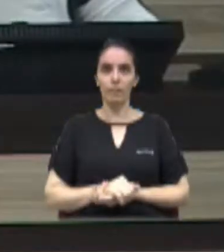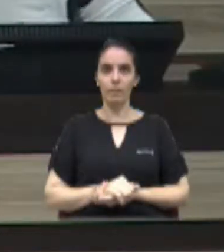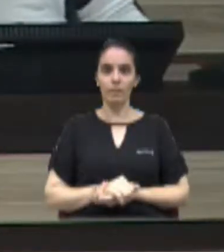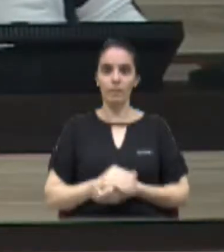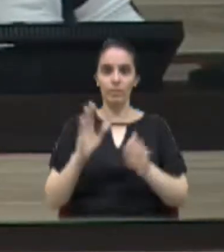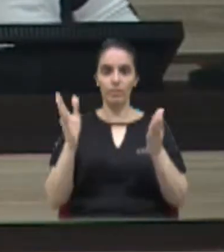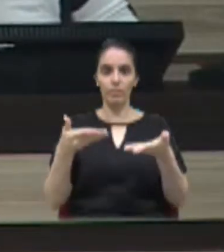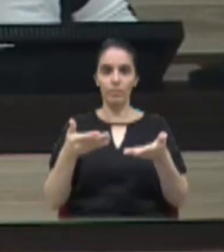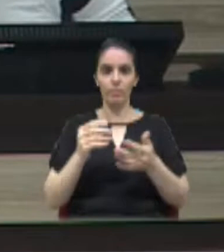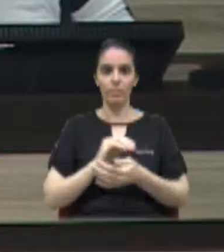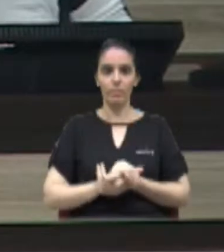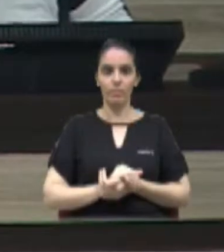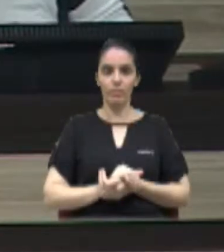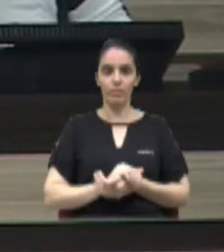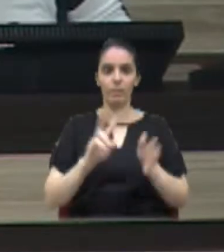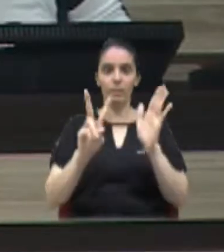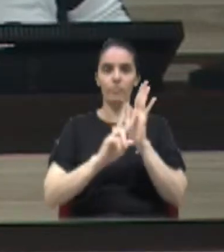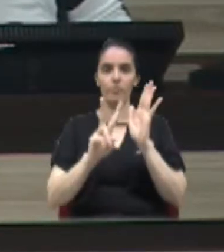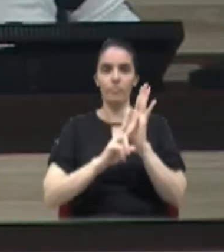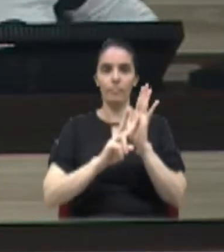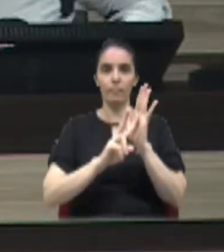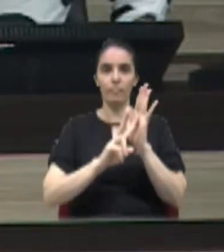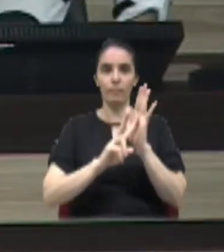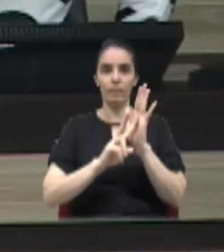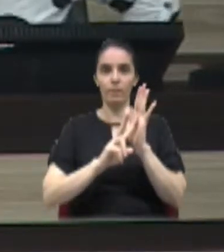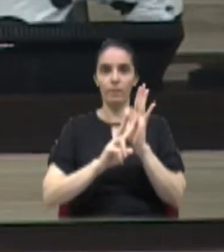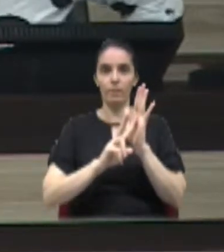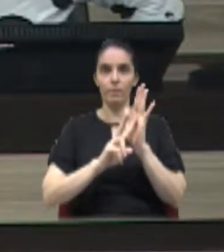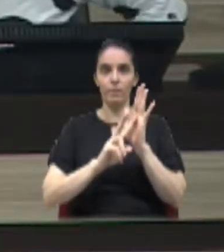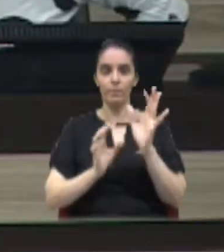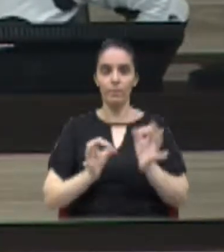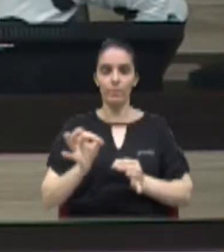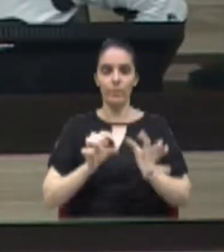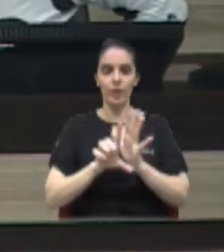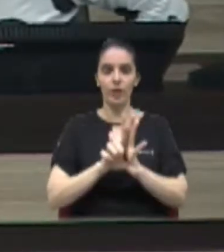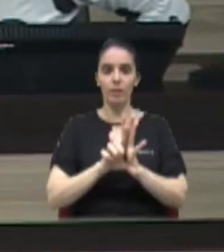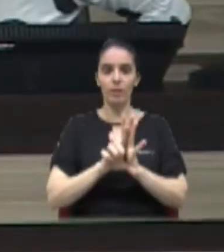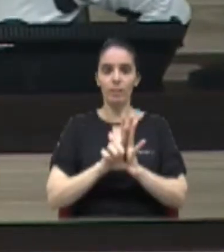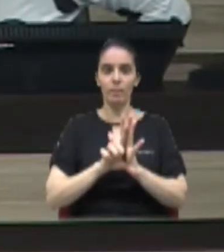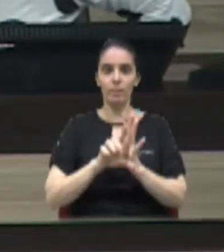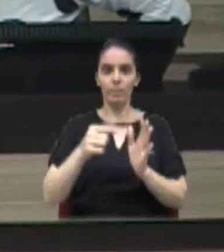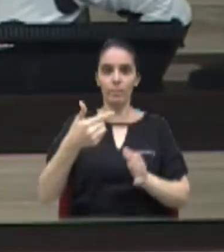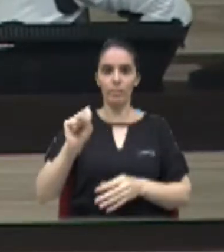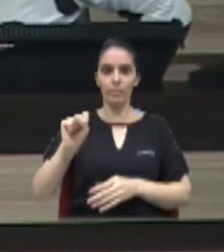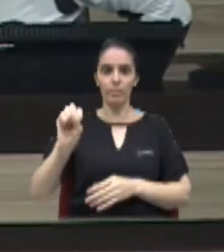Agora partimos para o item 2 da pauta. Projeto de lei